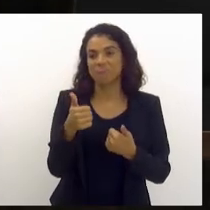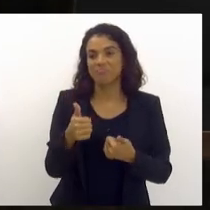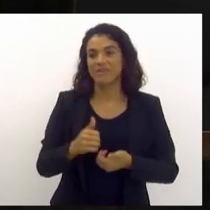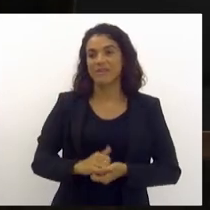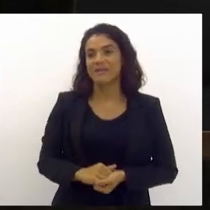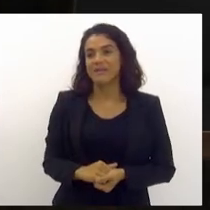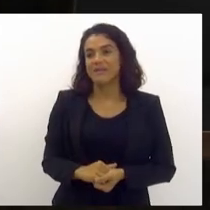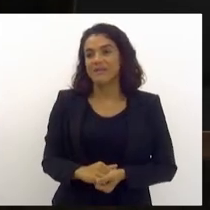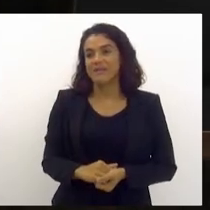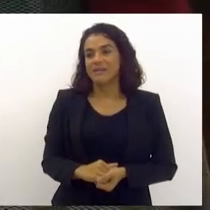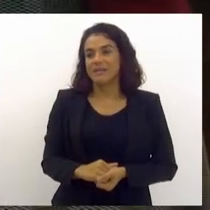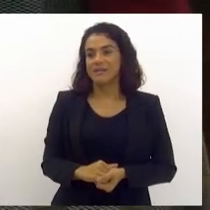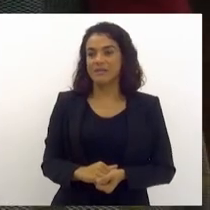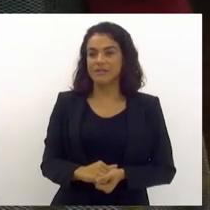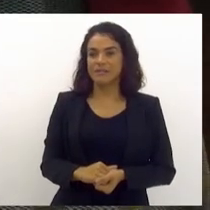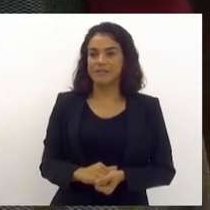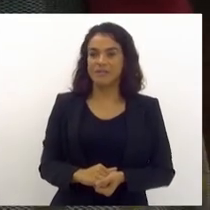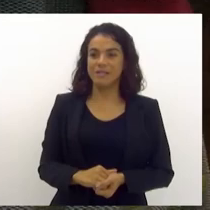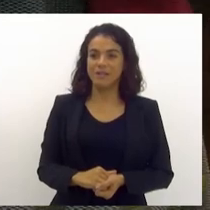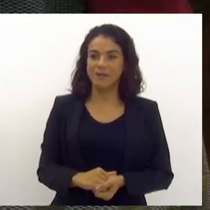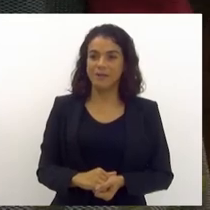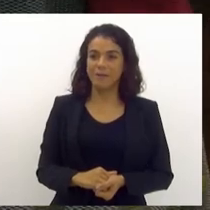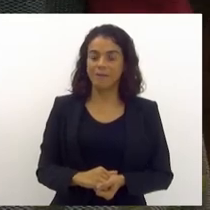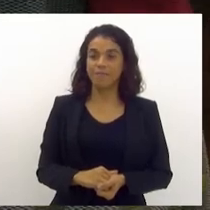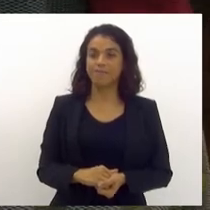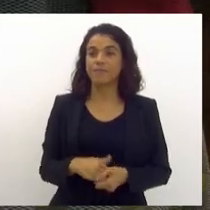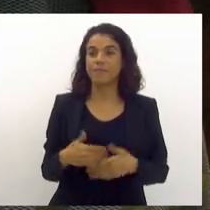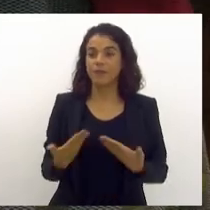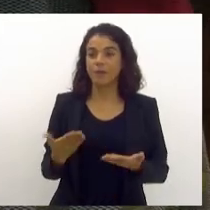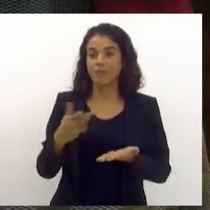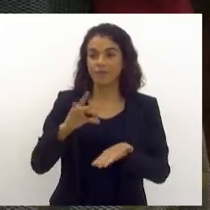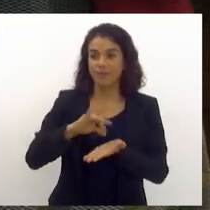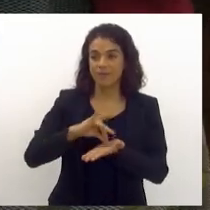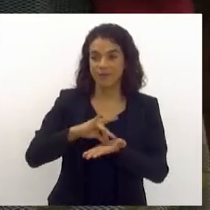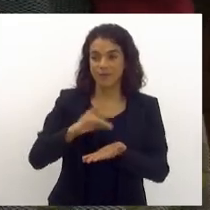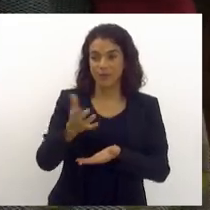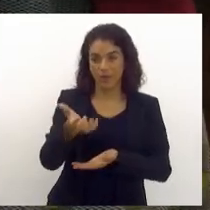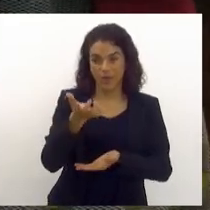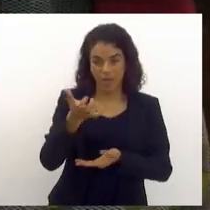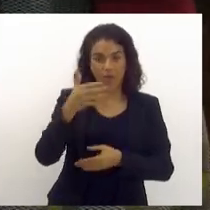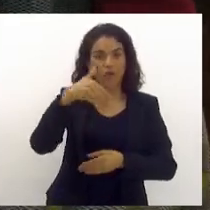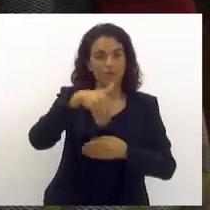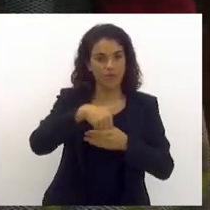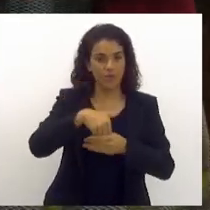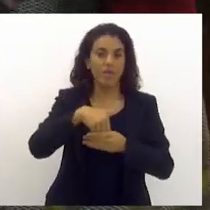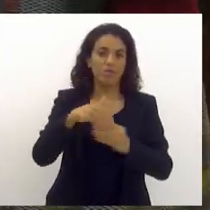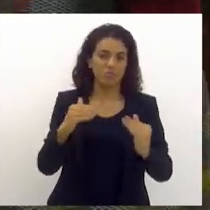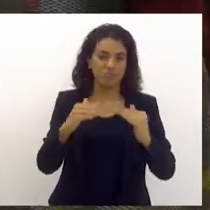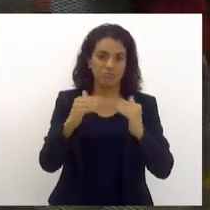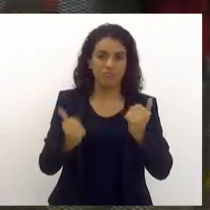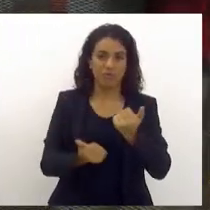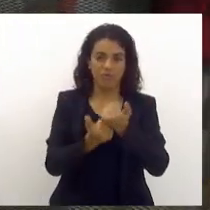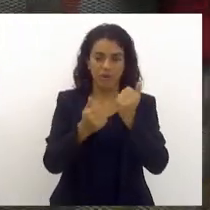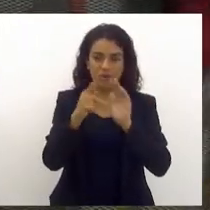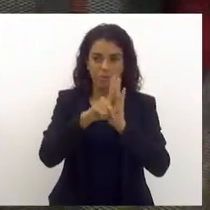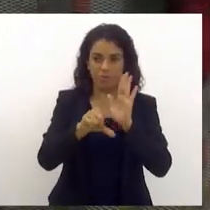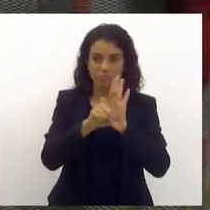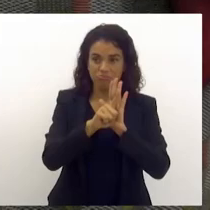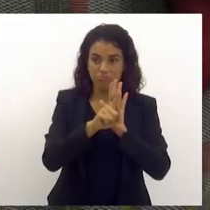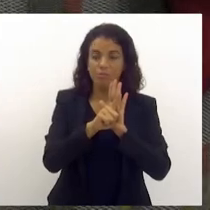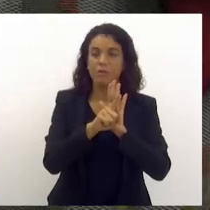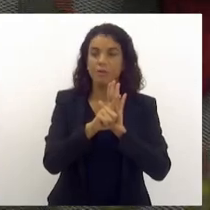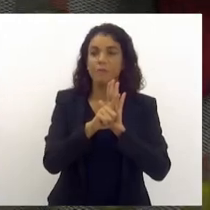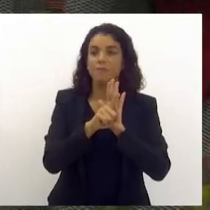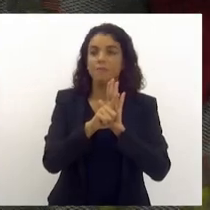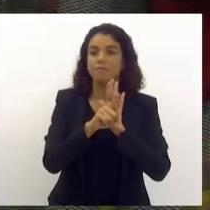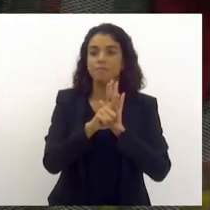Vossa Excelência. Podia complementar rapidamente, presidente. Então, na verdade, eu queria dizer que eu votei favoravelmente ao projeto, né? Acompanho as palavras